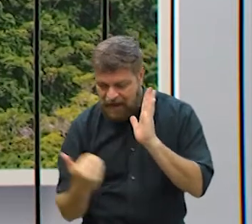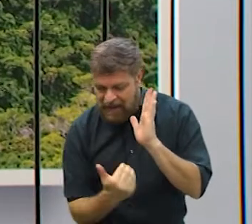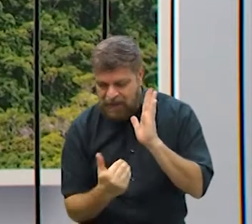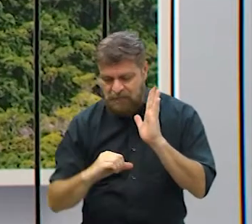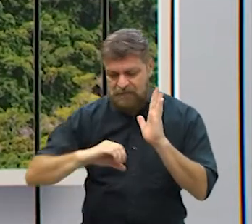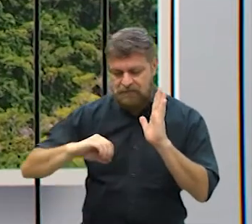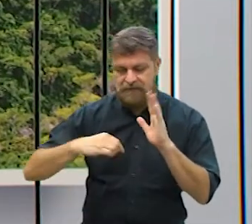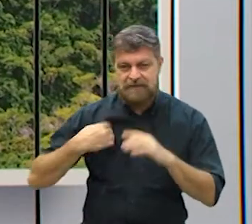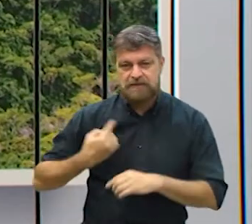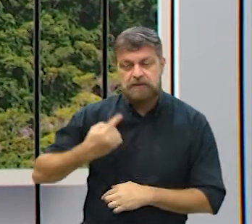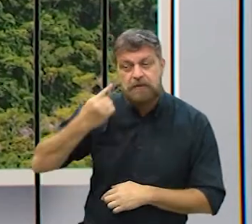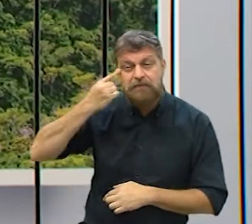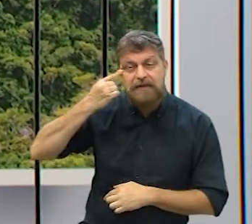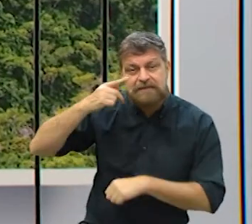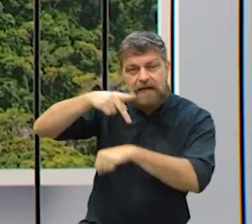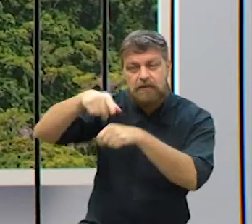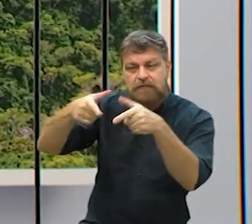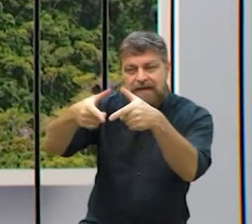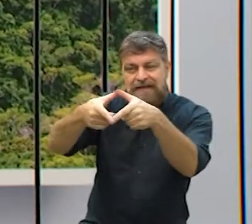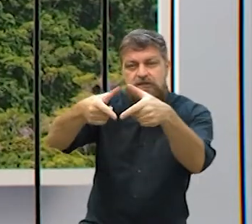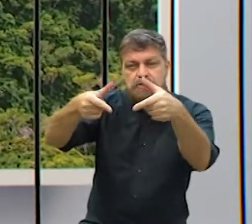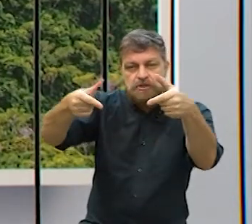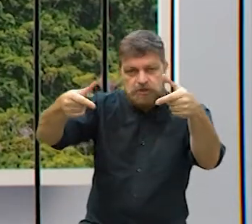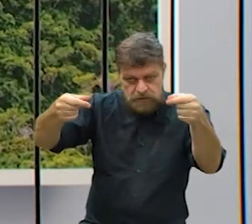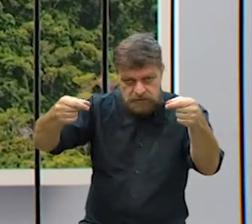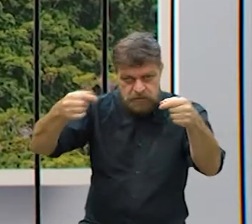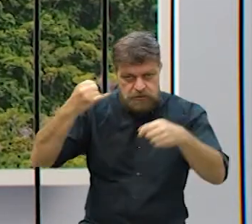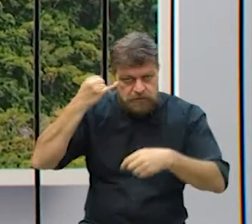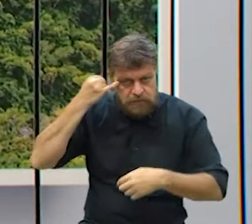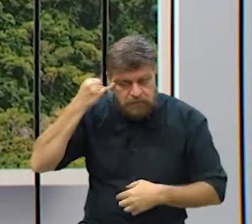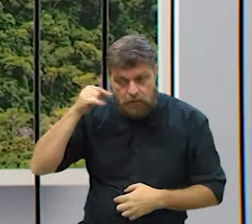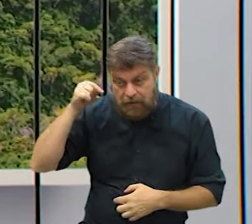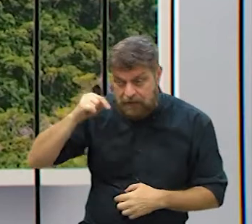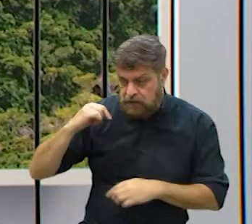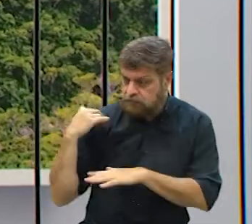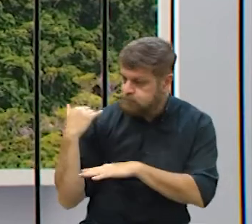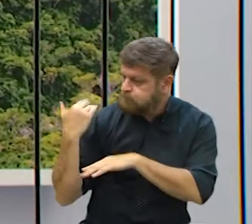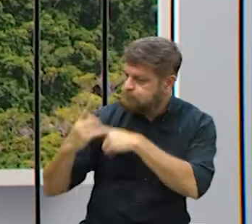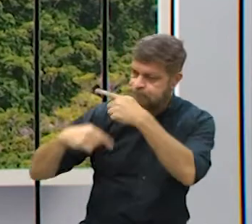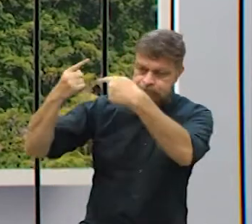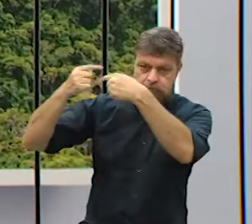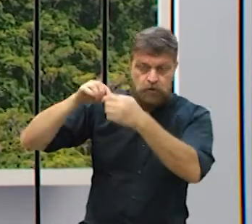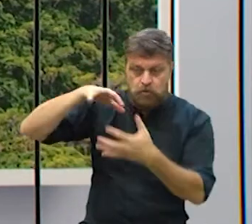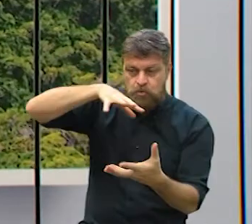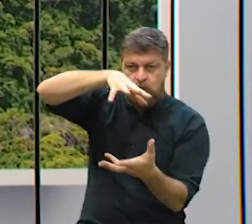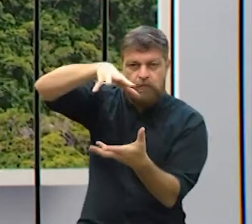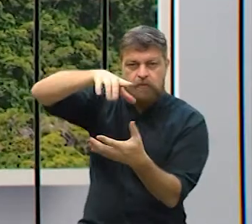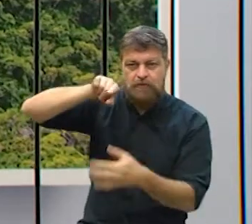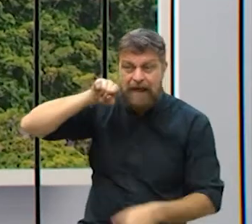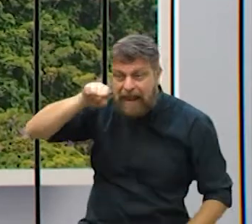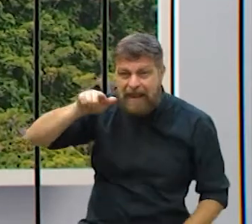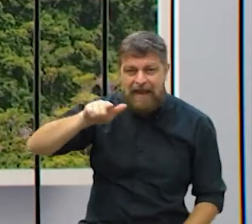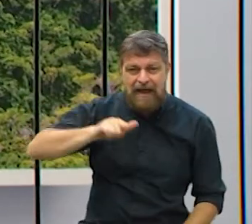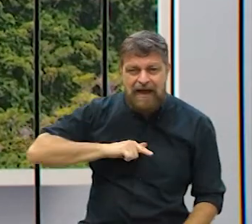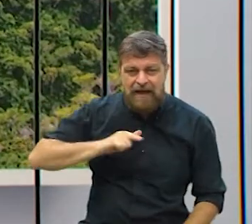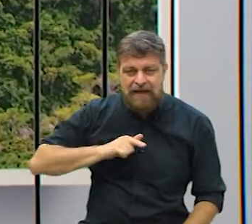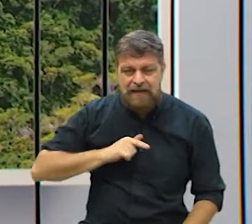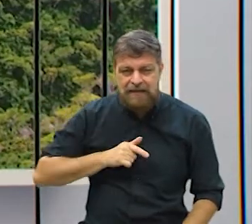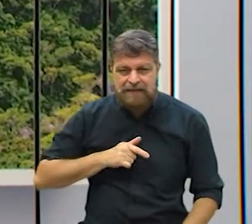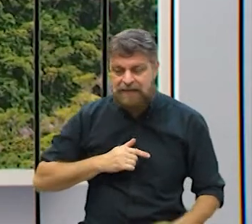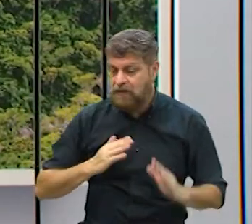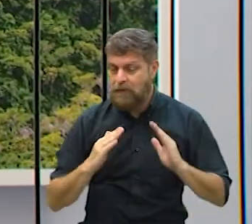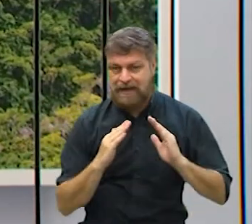90. Se nós olharmos o Japão, que é um dos países mais evoluídos do mundo, nós temos